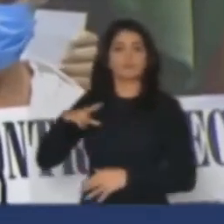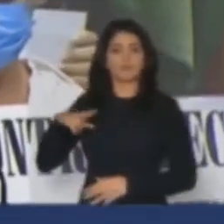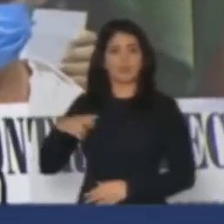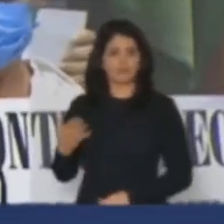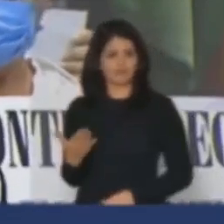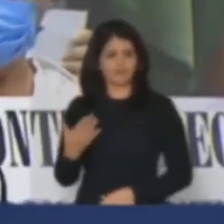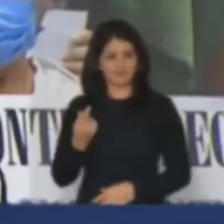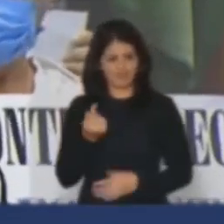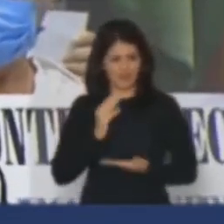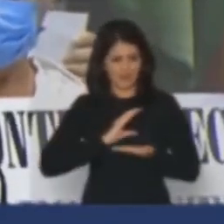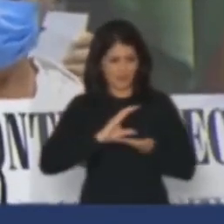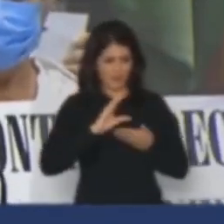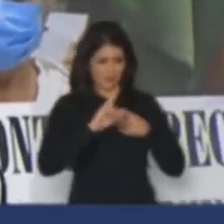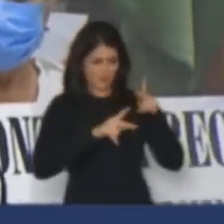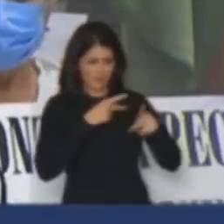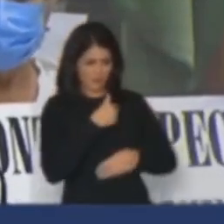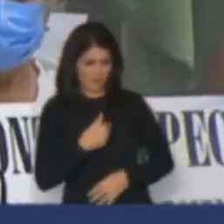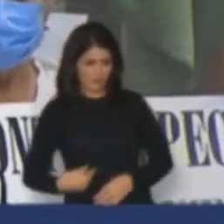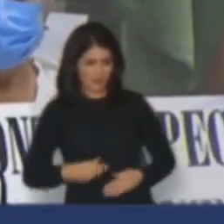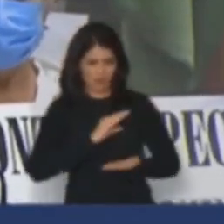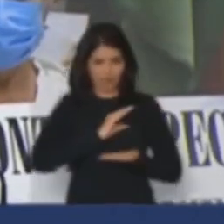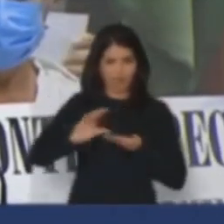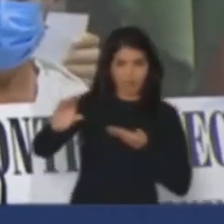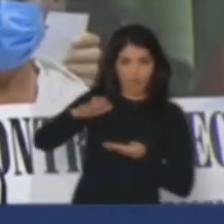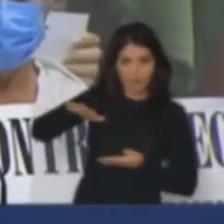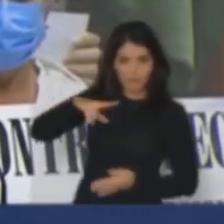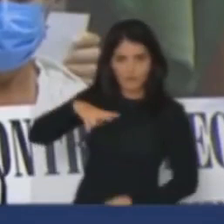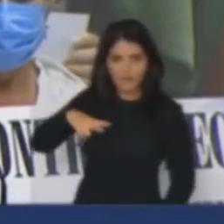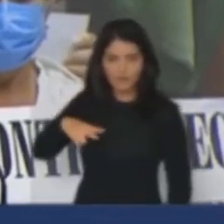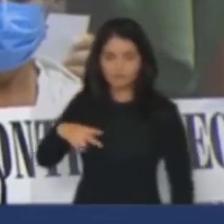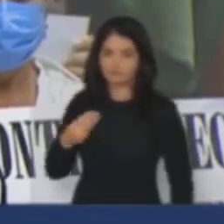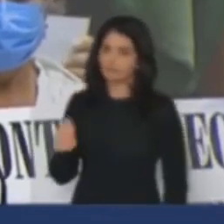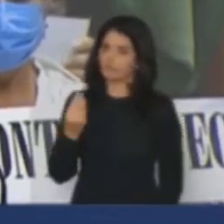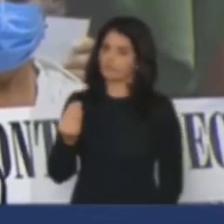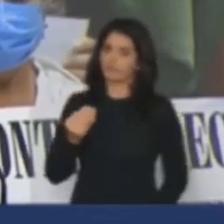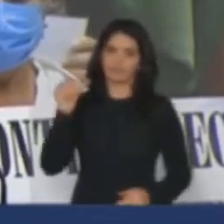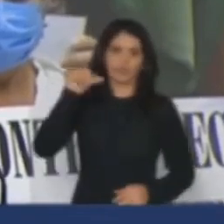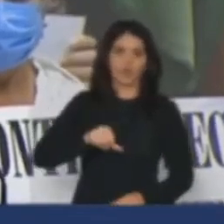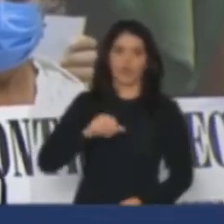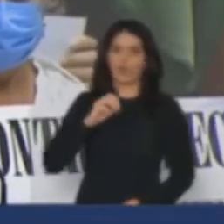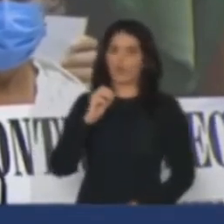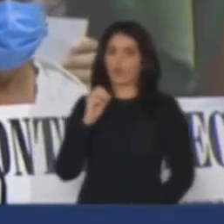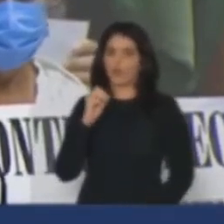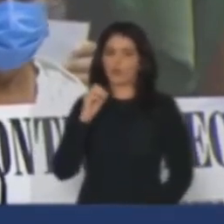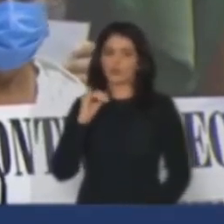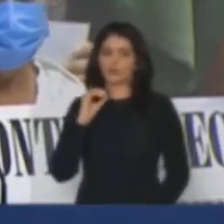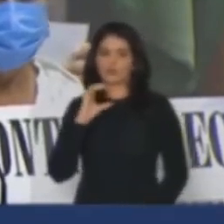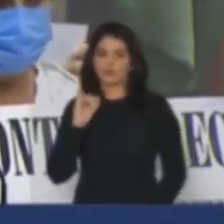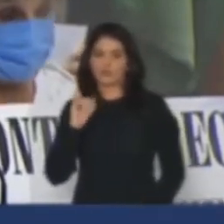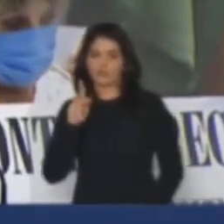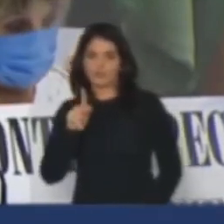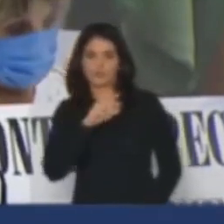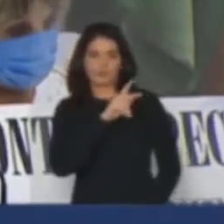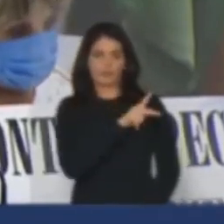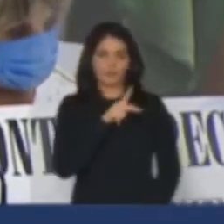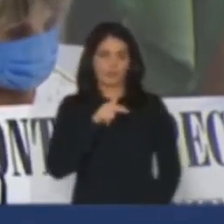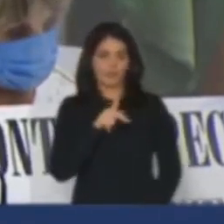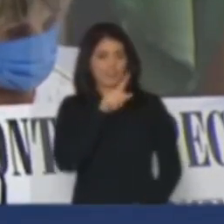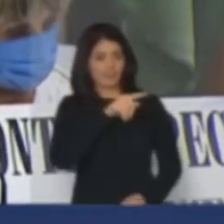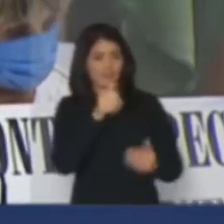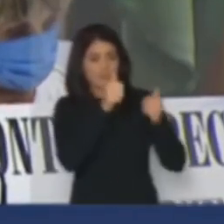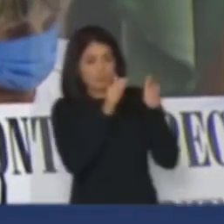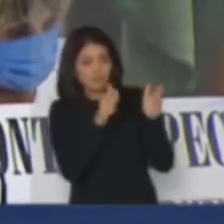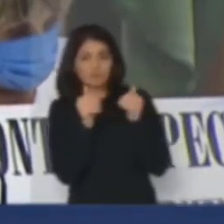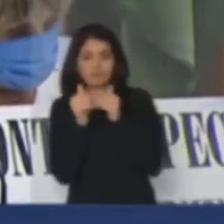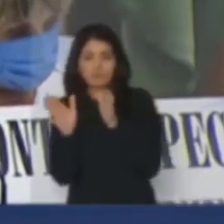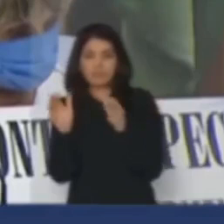jogar para a empresa privada. Pior do que as OCIPs, as PPPs, que já tem sido precarização e tem